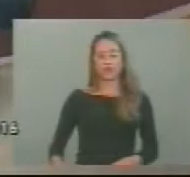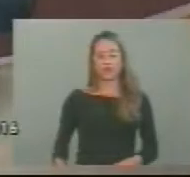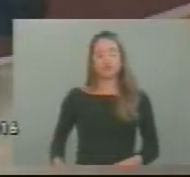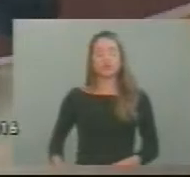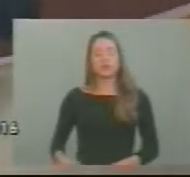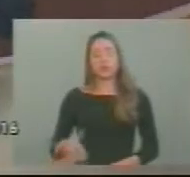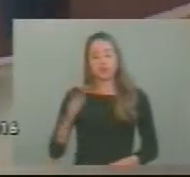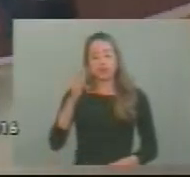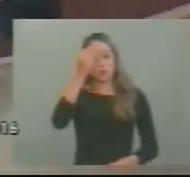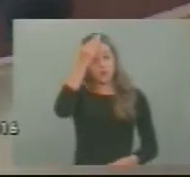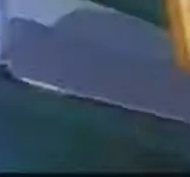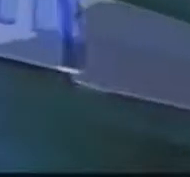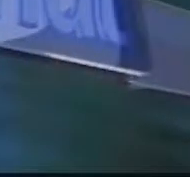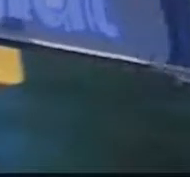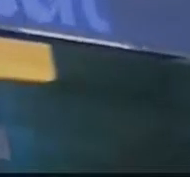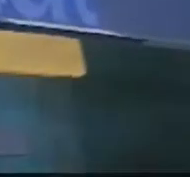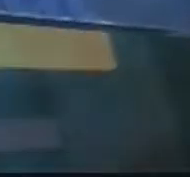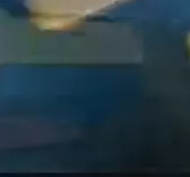em municípios cearenses.